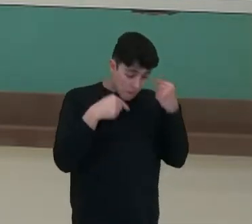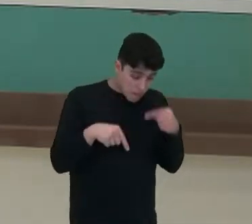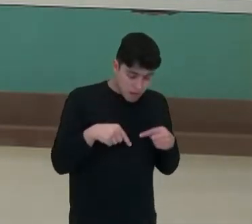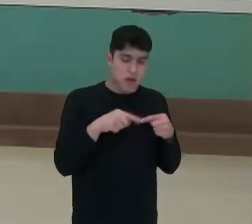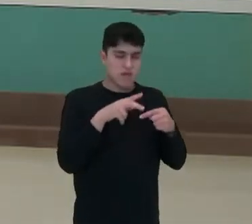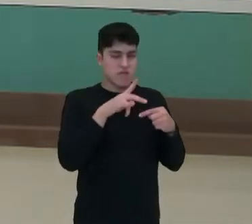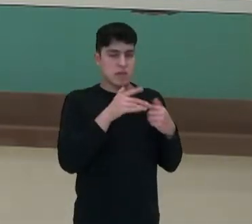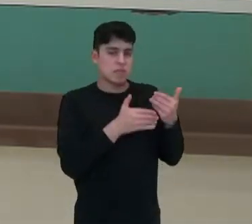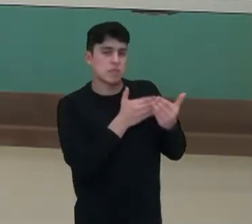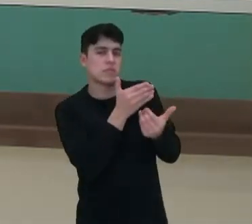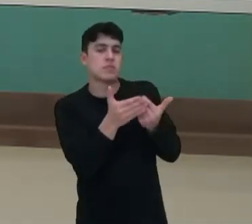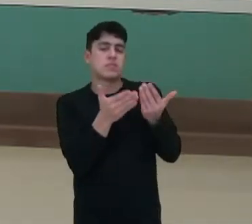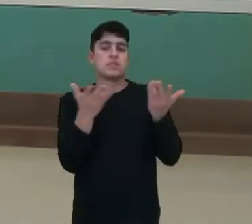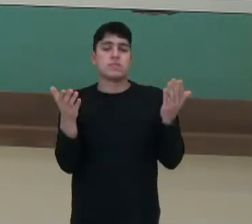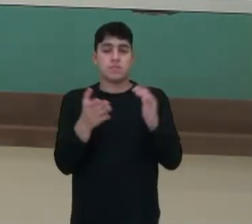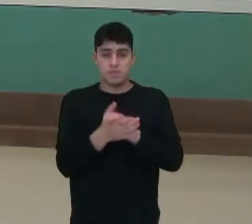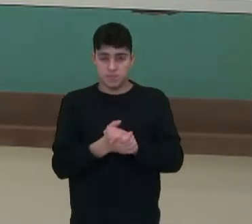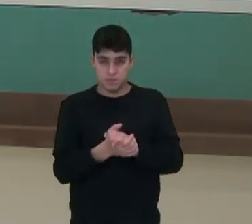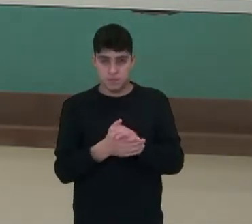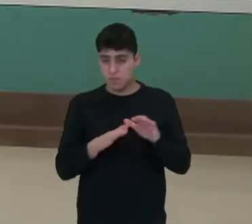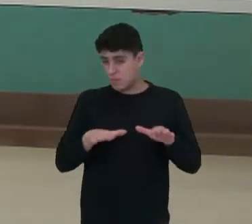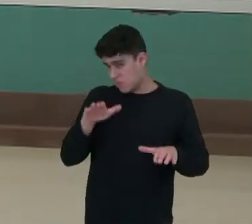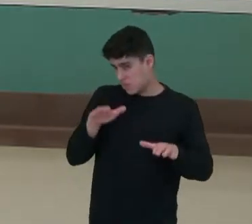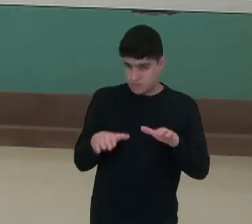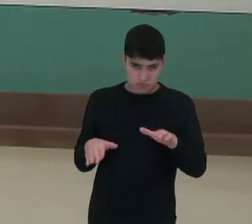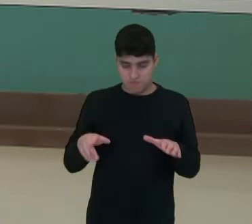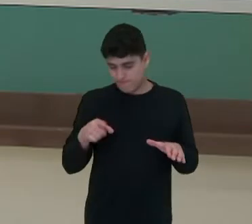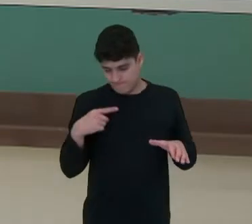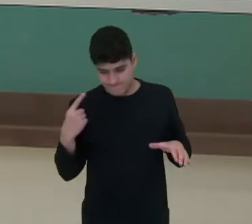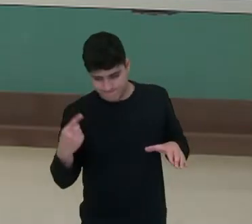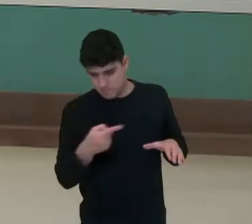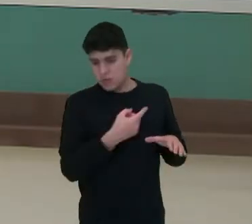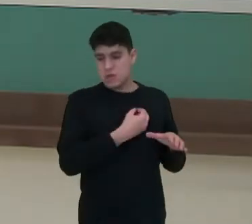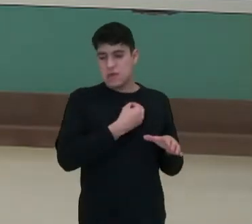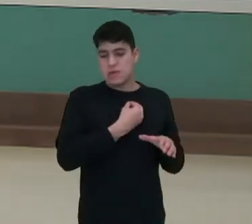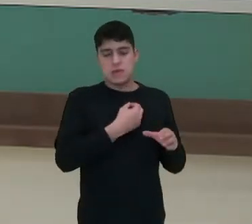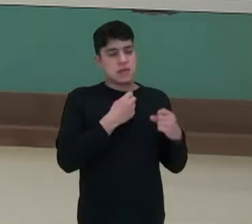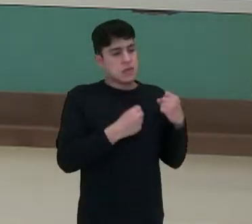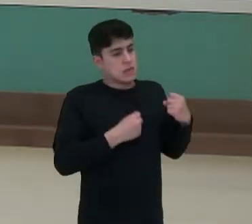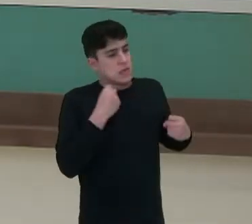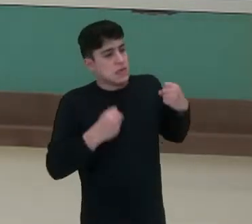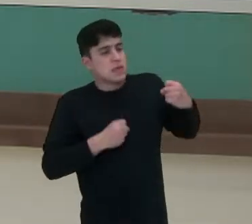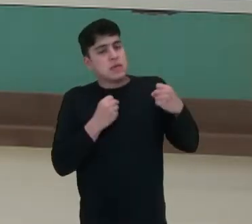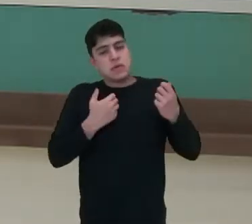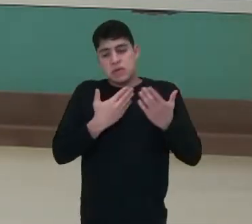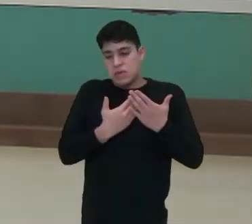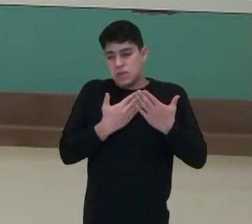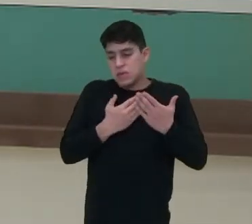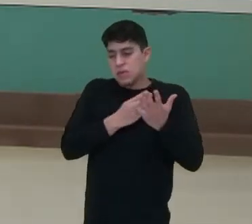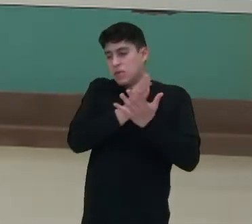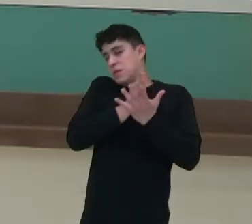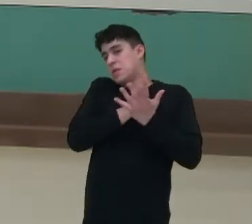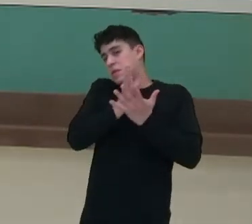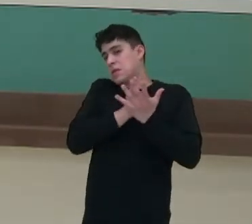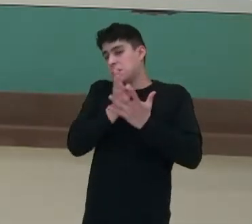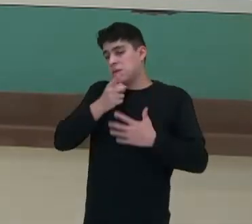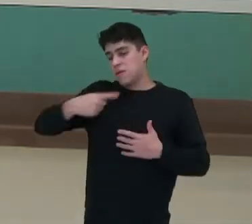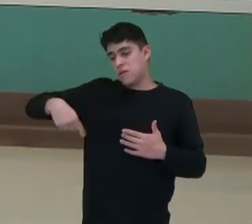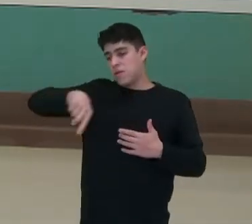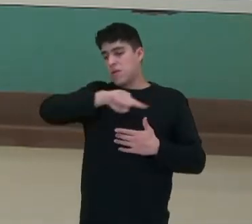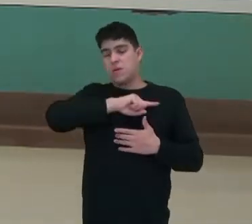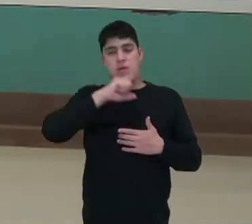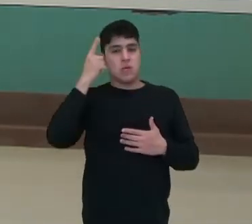Claro que às vezes, no corre-corre do dia a dia, trabalhar, estudar, entre outras ações, a gente não consegue ir ao médico